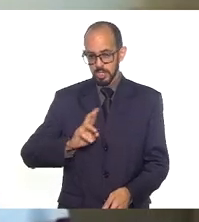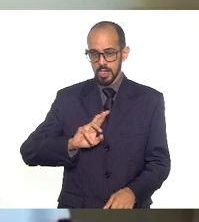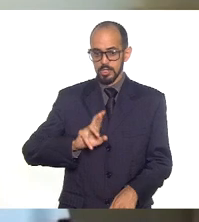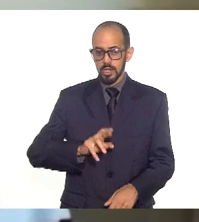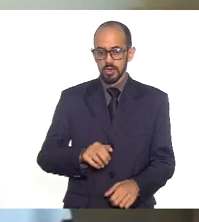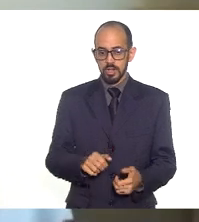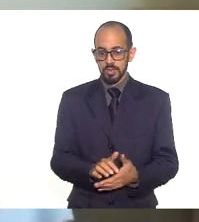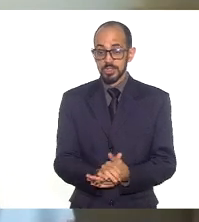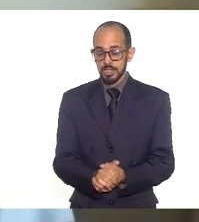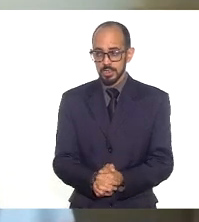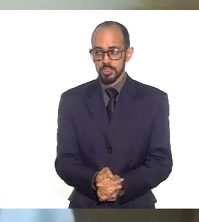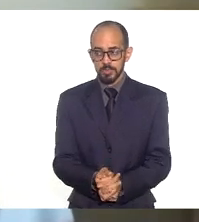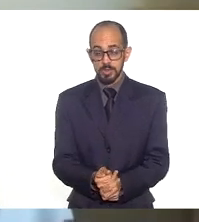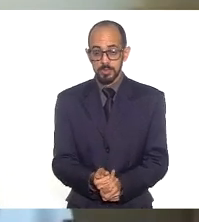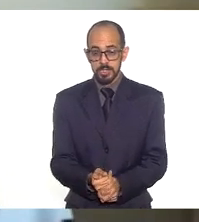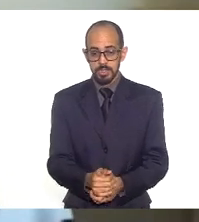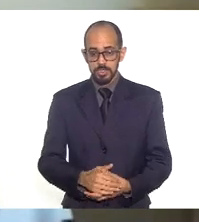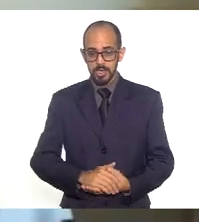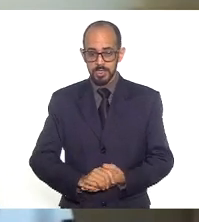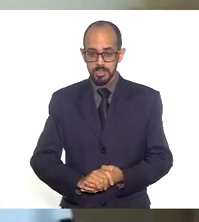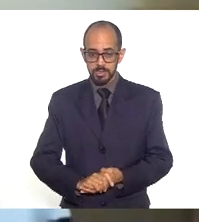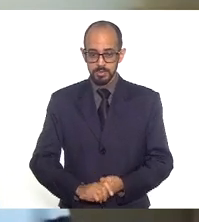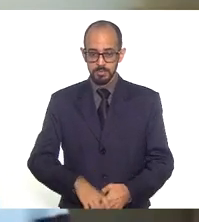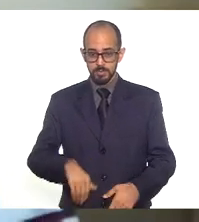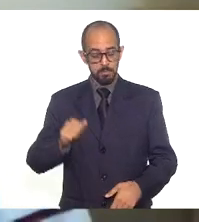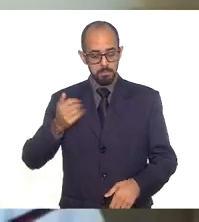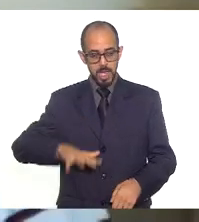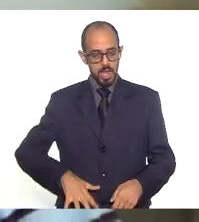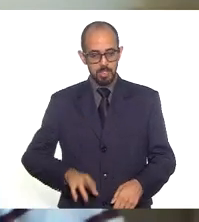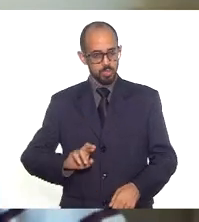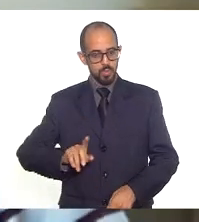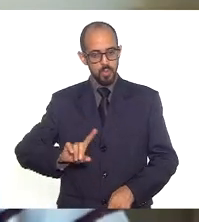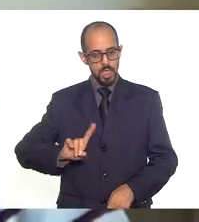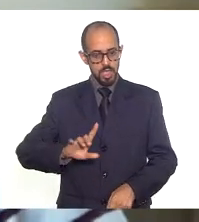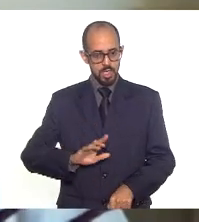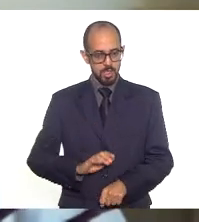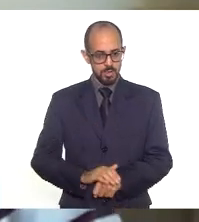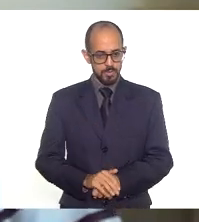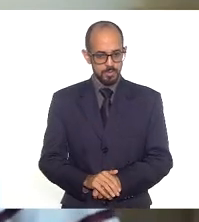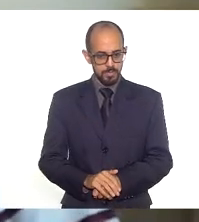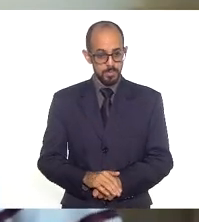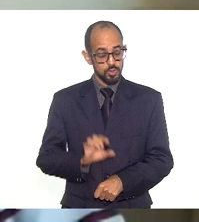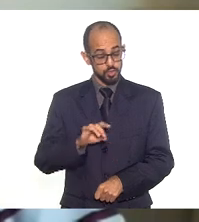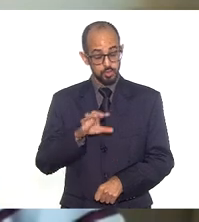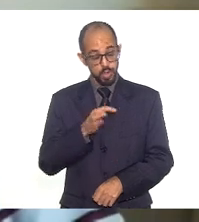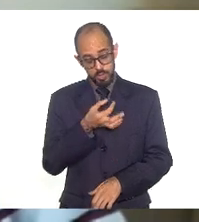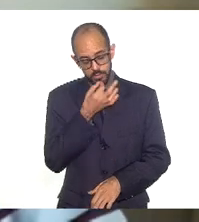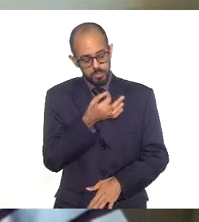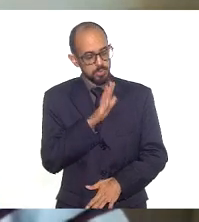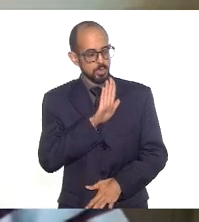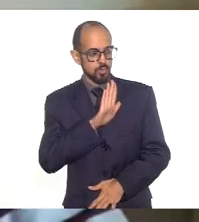sangue. Não é, estou falando que não é barato. Só isso.